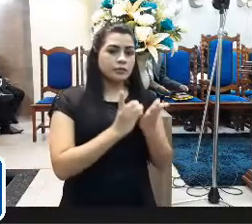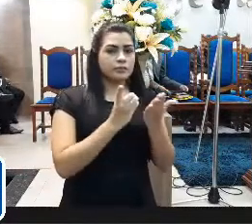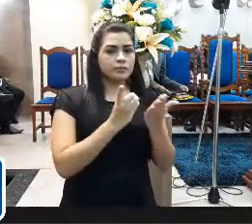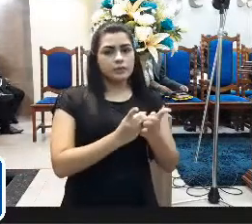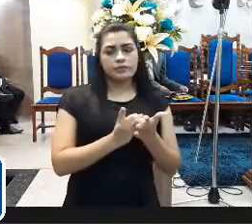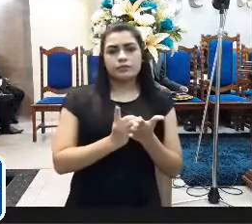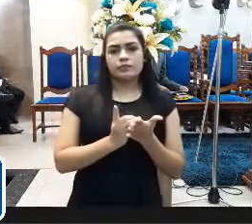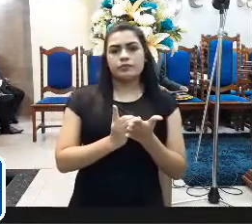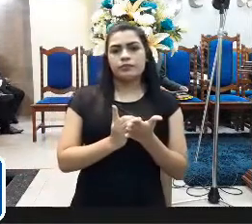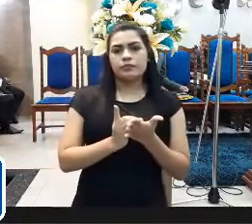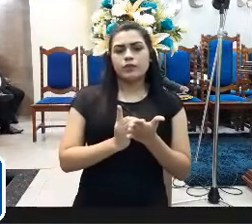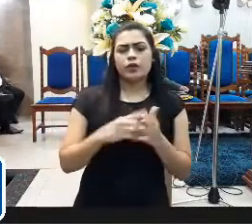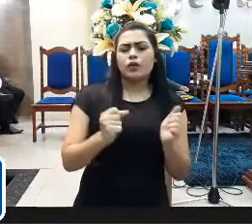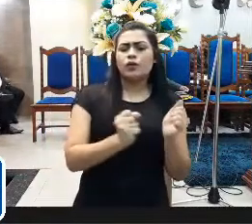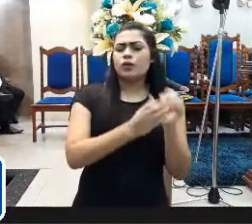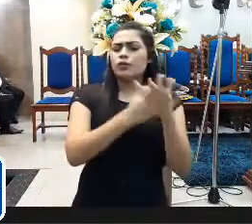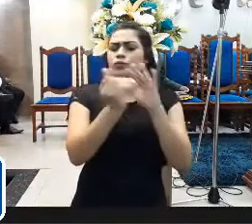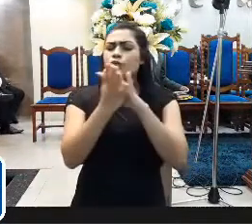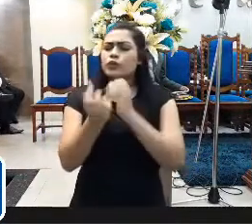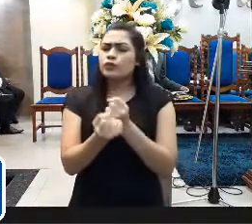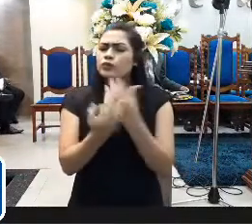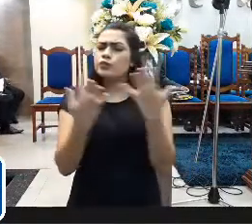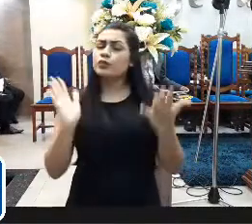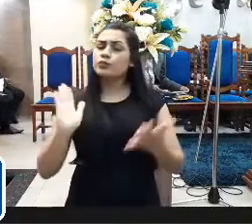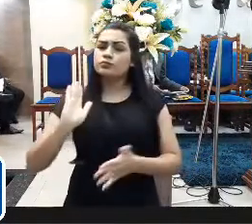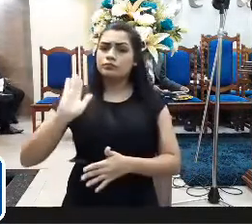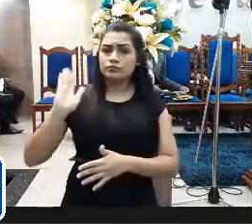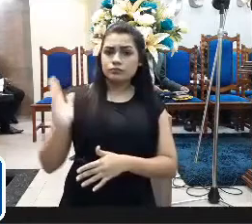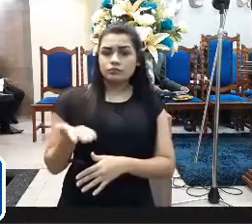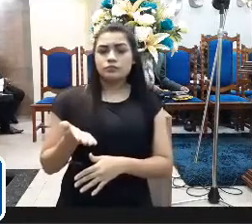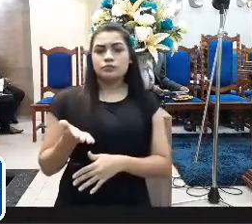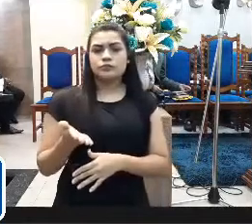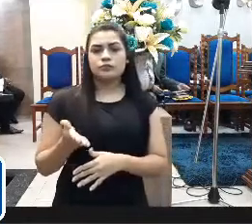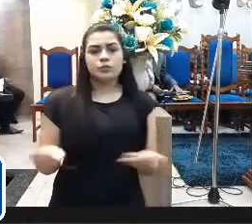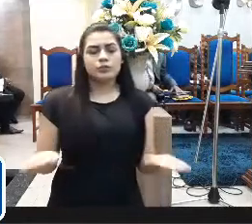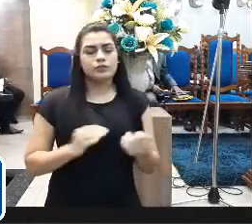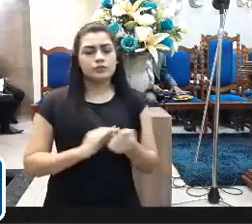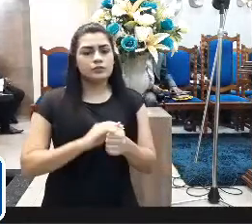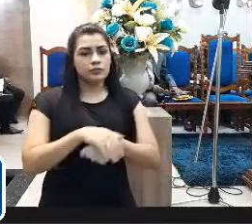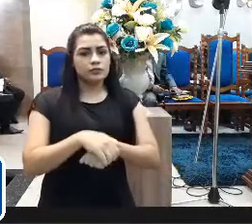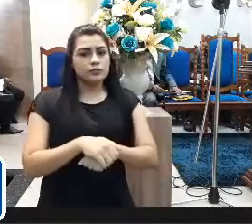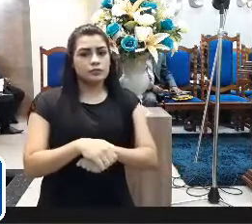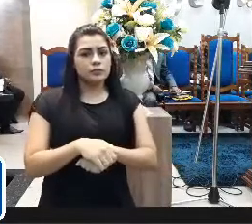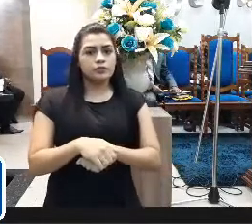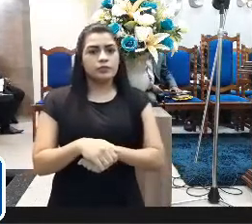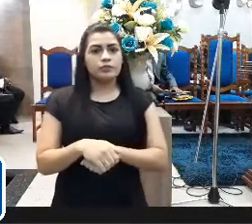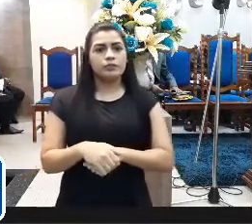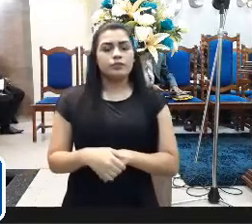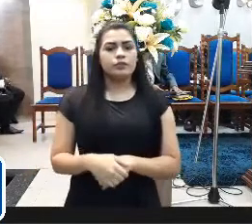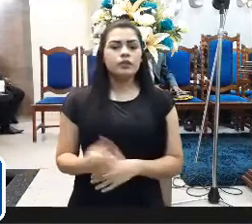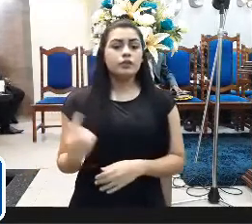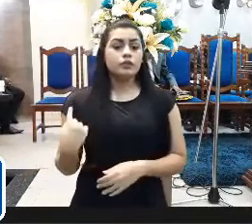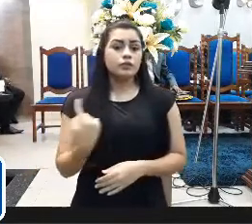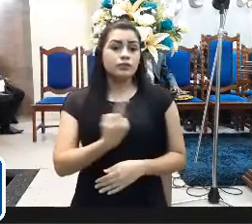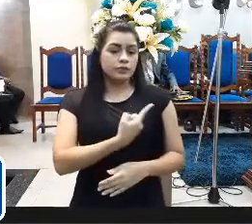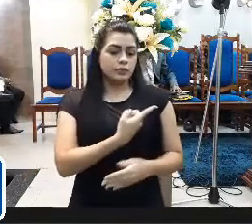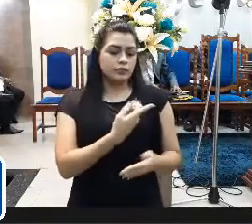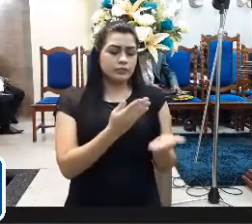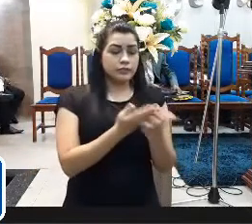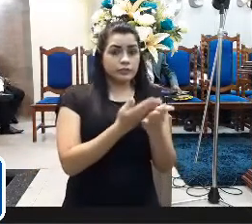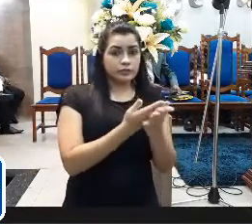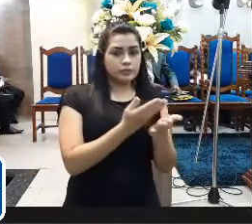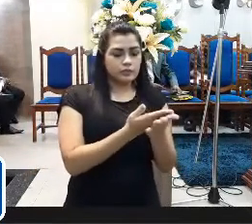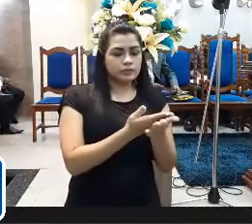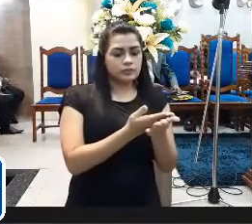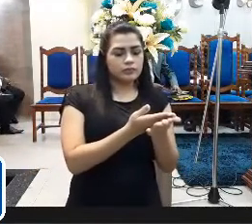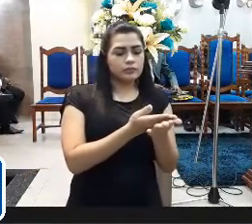Já ouvimos bastante louvores ao Senhor nesta noite. E nós estamos com um estudo baseado na